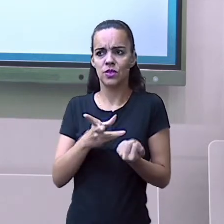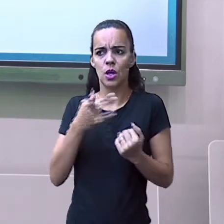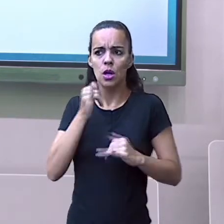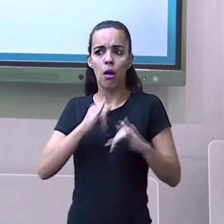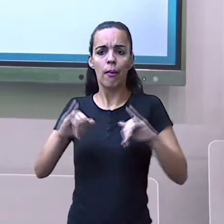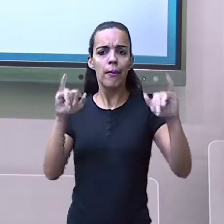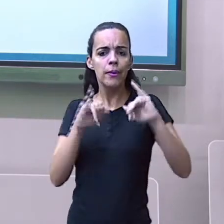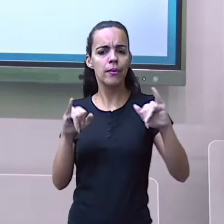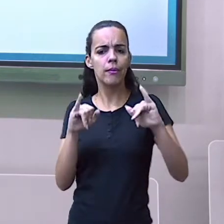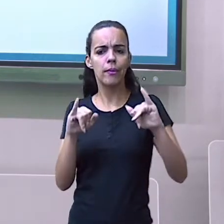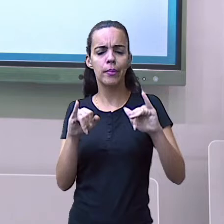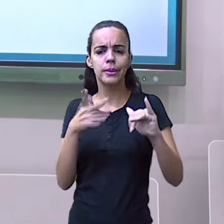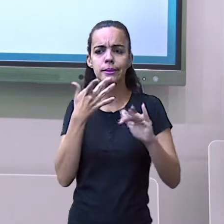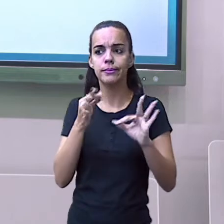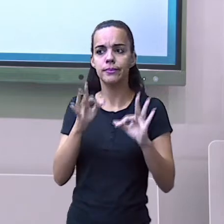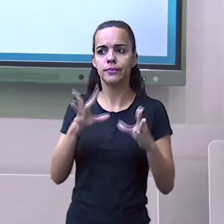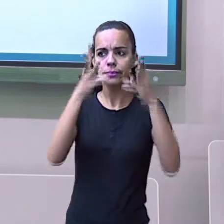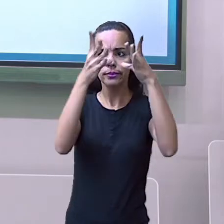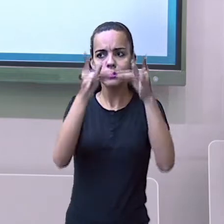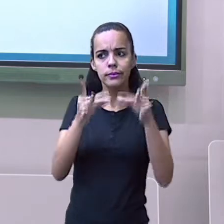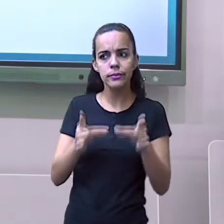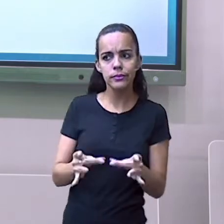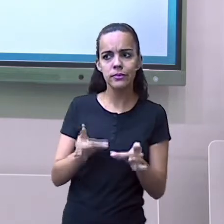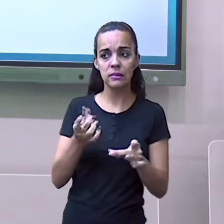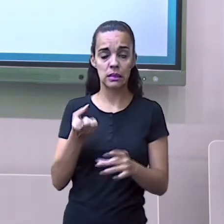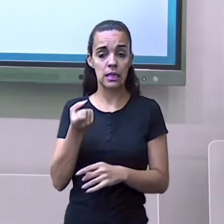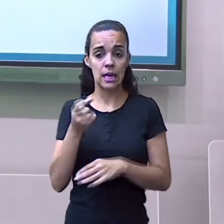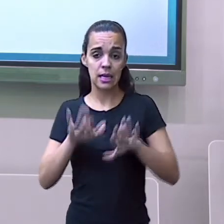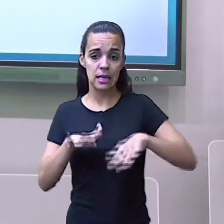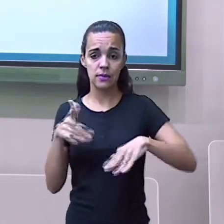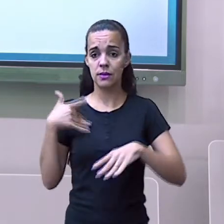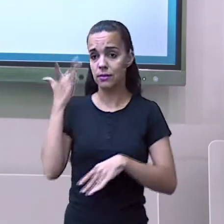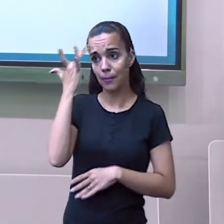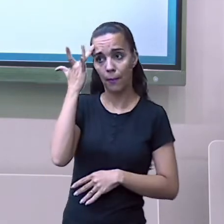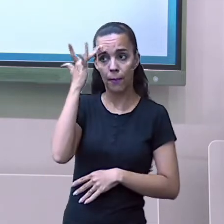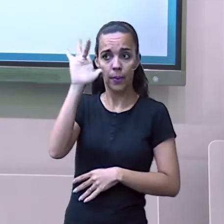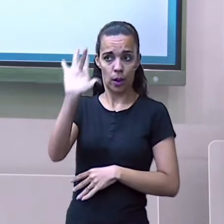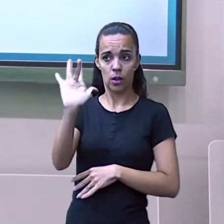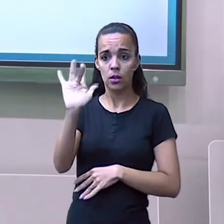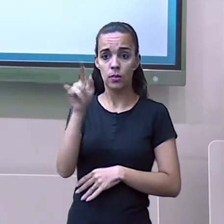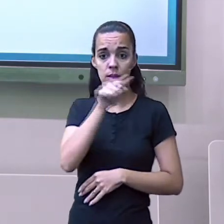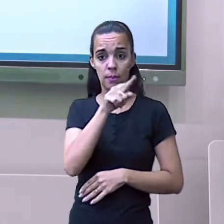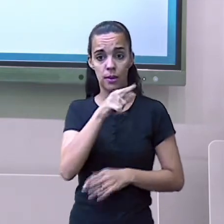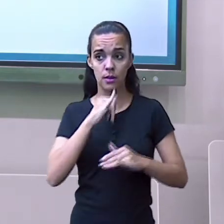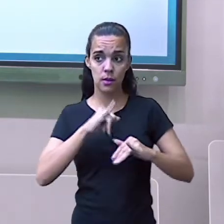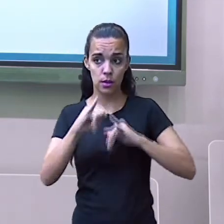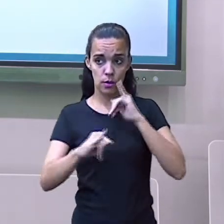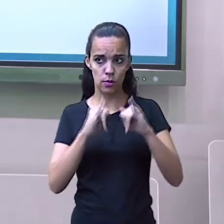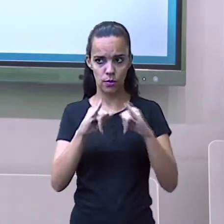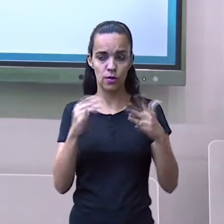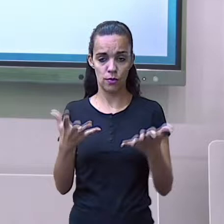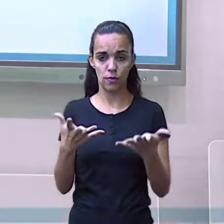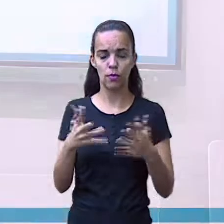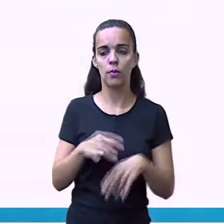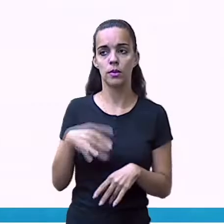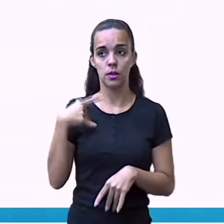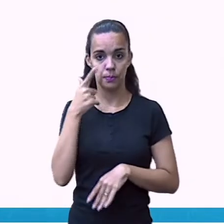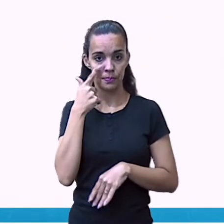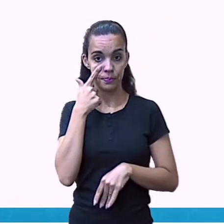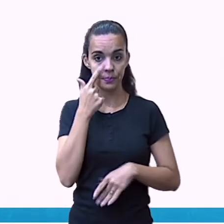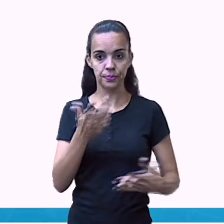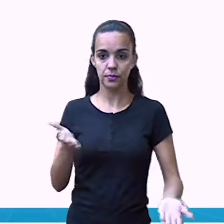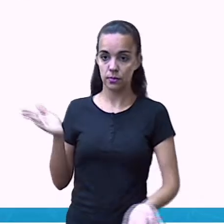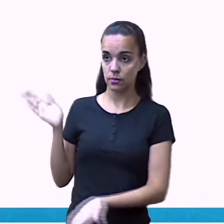informações complementares se a gente não souber analisar essas informações. Vamos prestar atenção